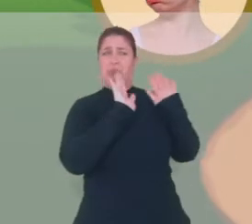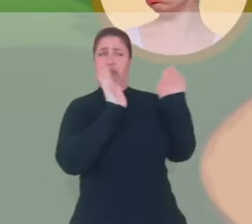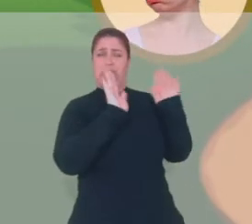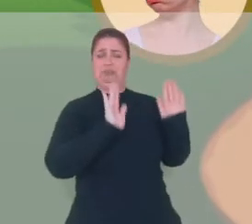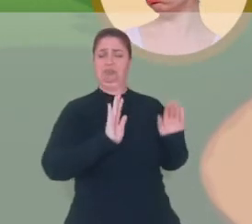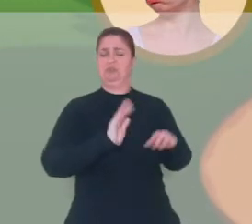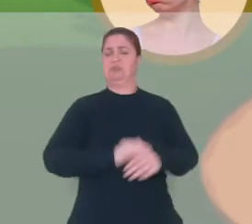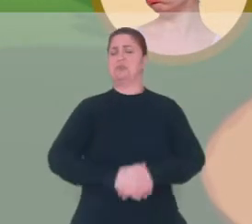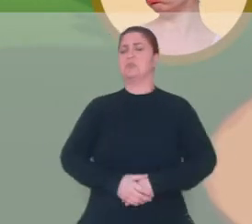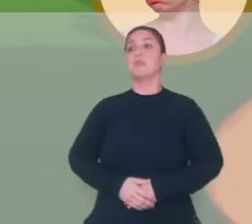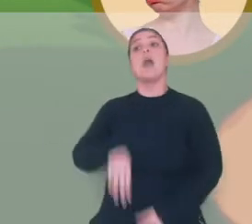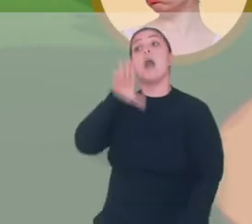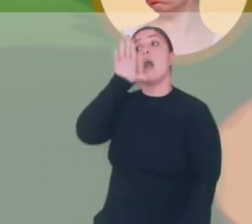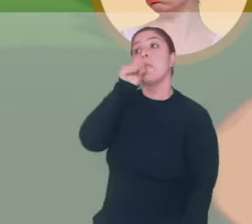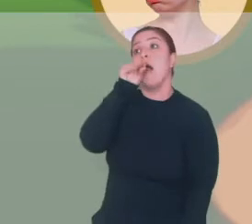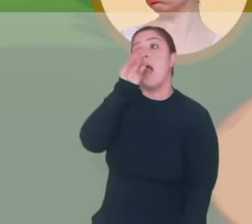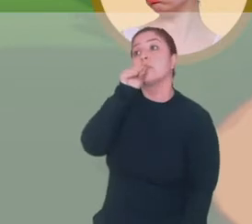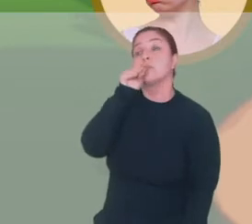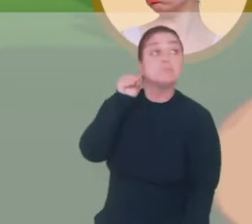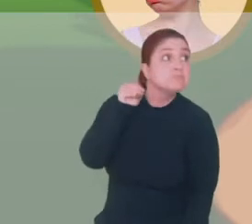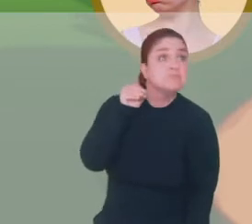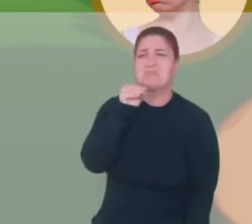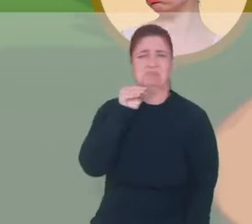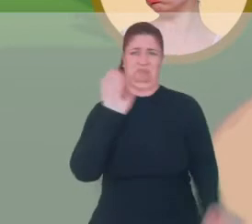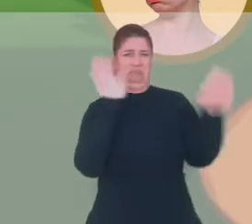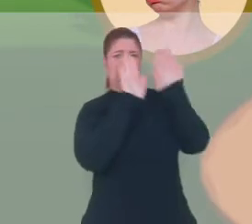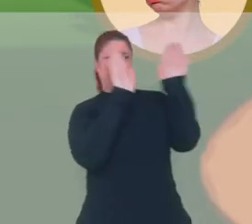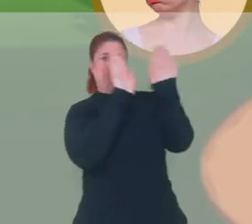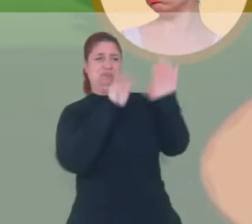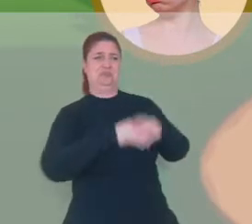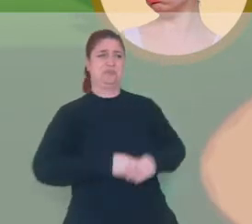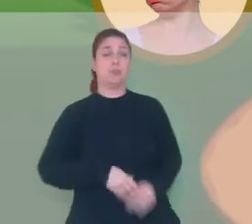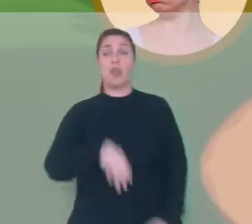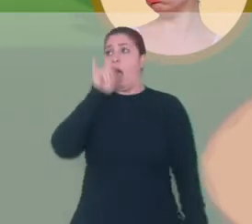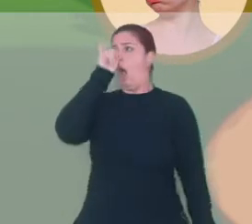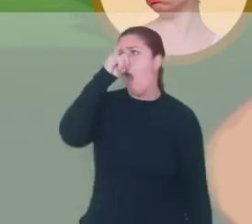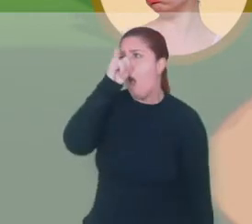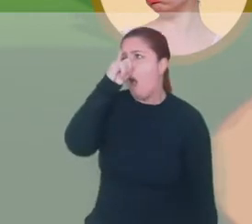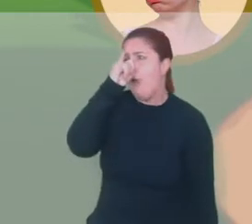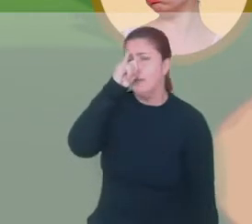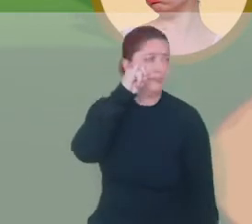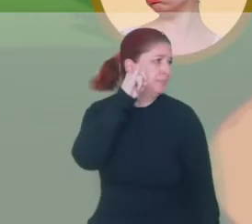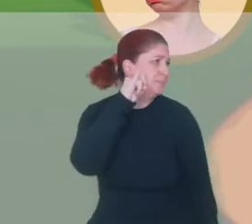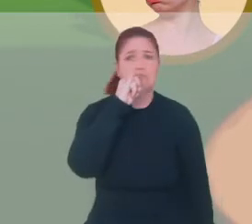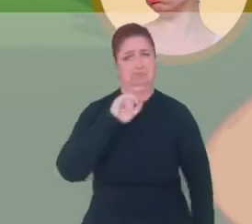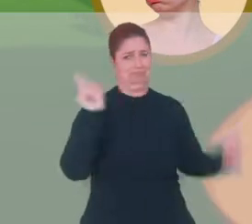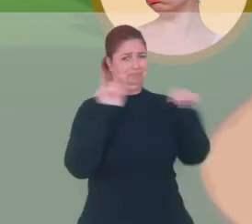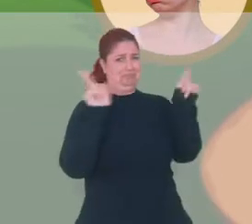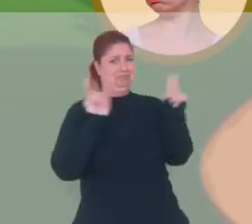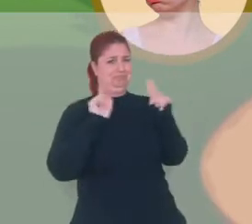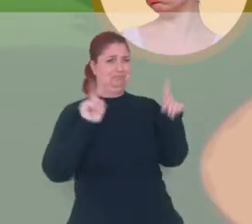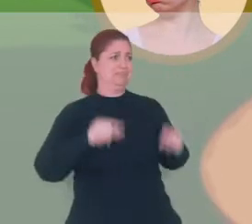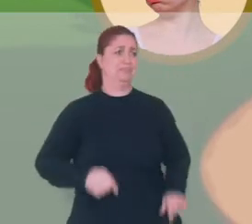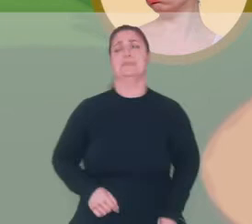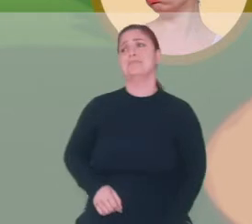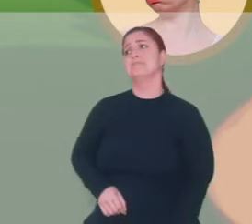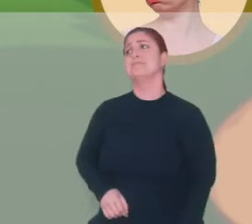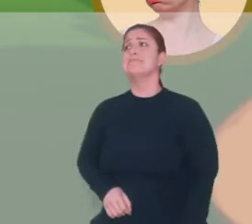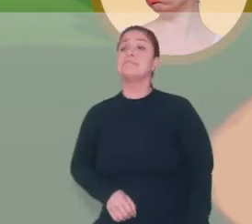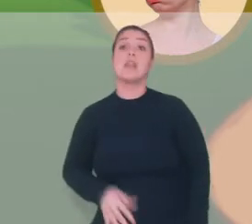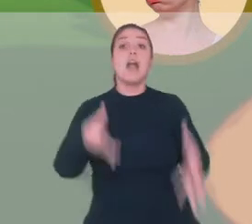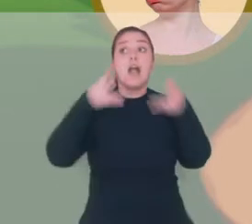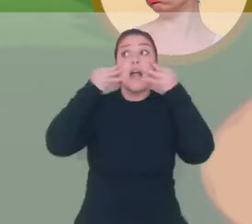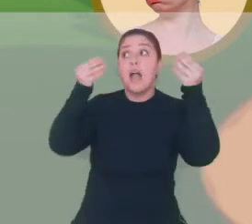não. O pato disse: quack, quack. Não. O porco disse: não, não. O